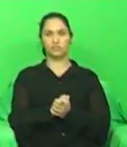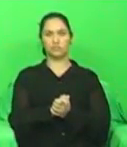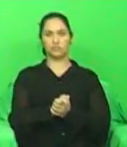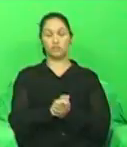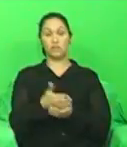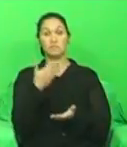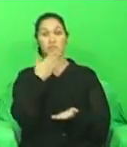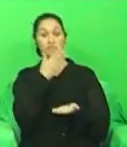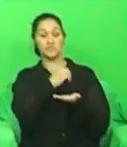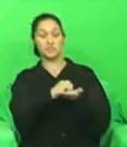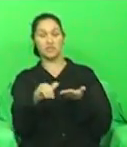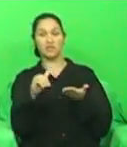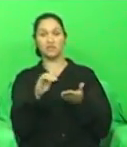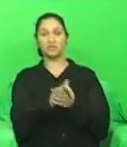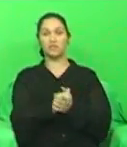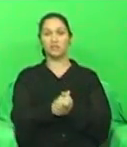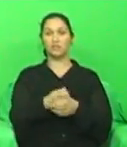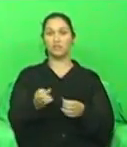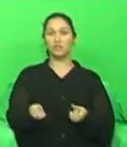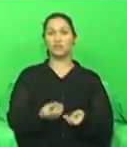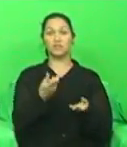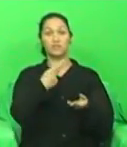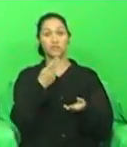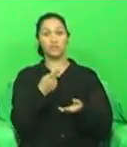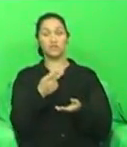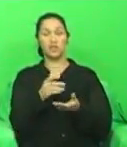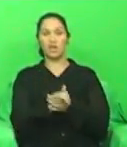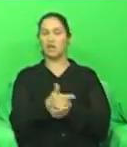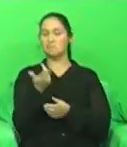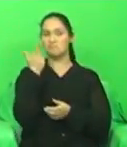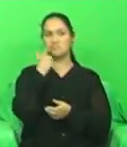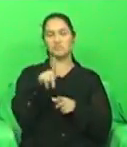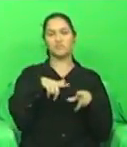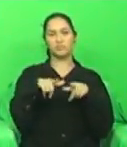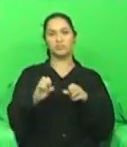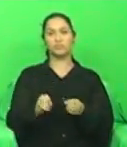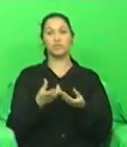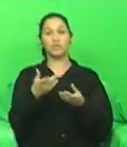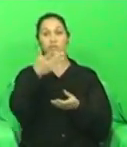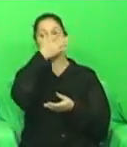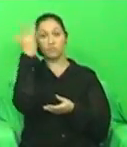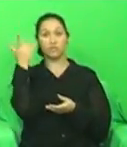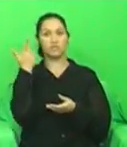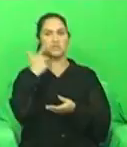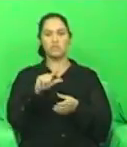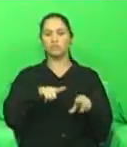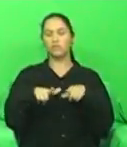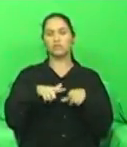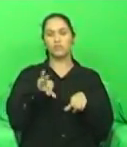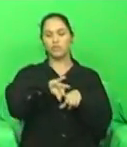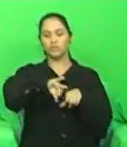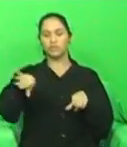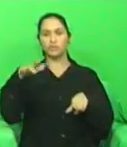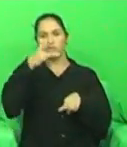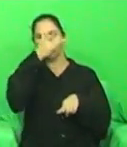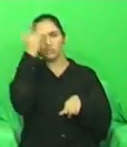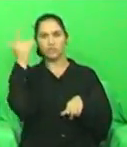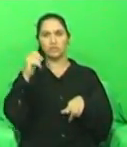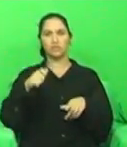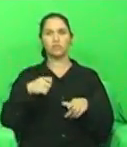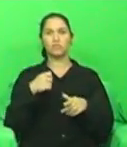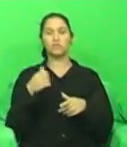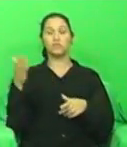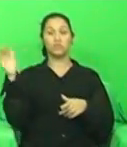que está acontecendo eles não da produção se não há produção direção e funcionários manda embora contrata funcionários que queira